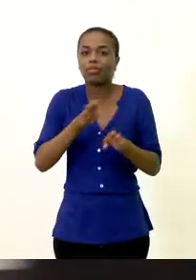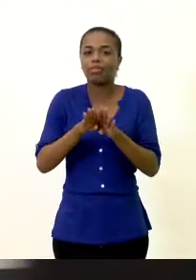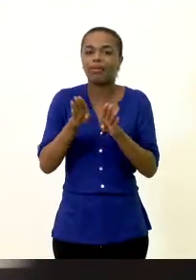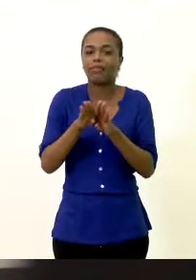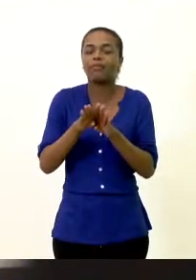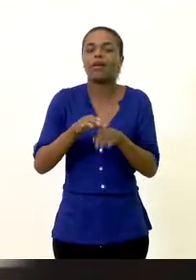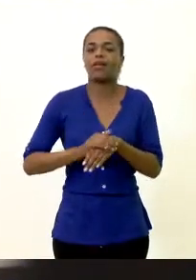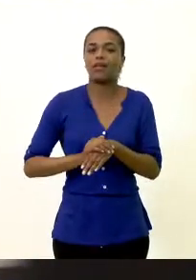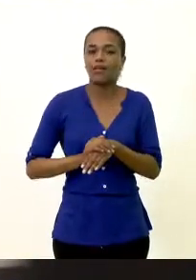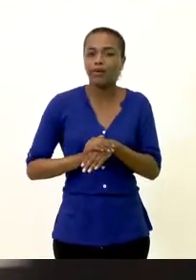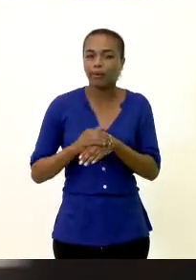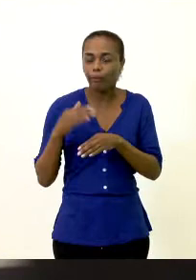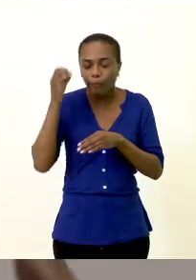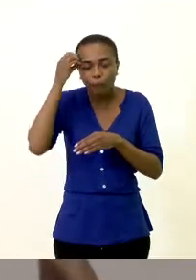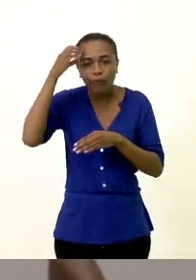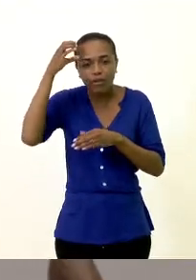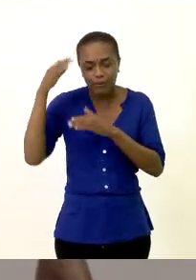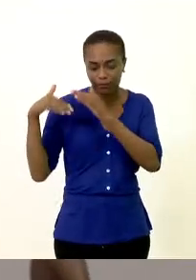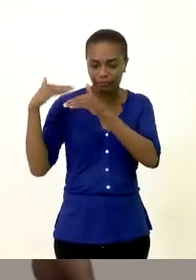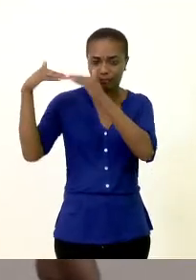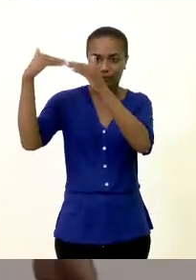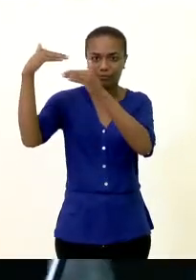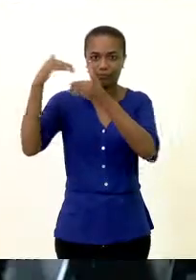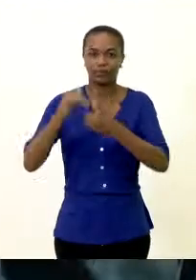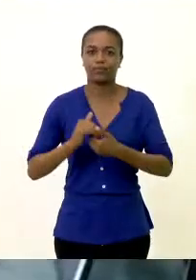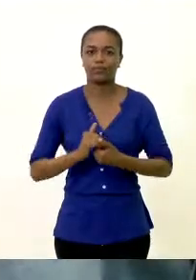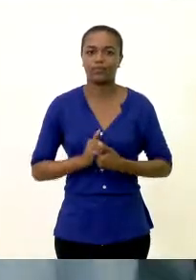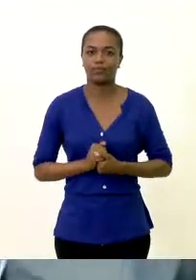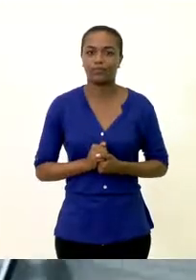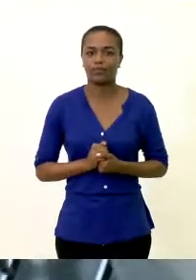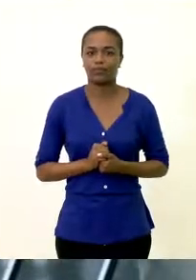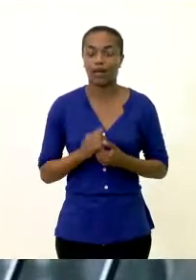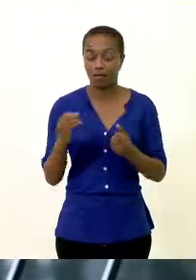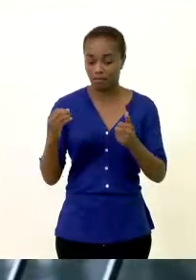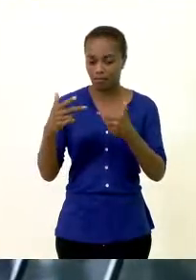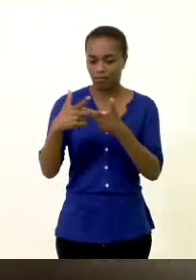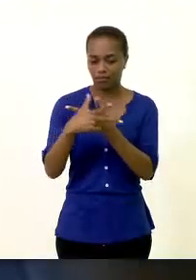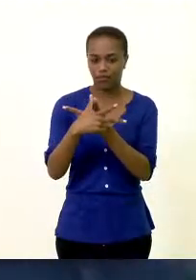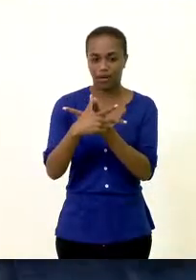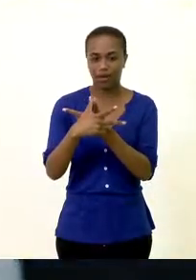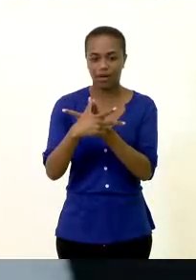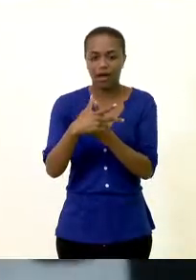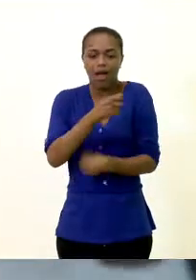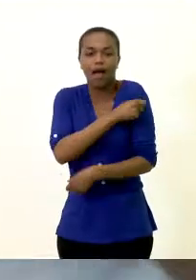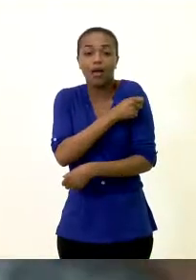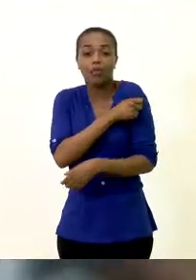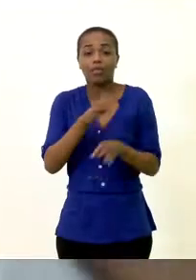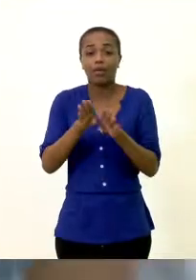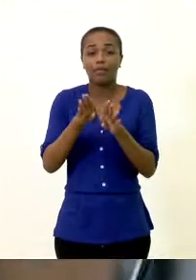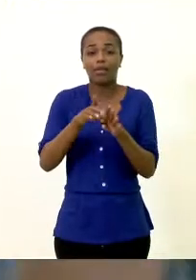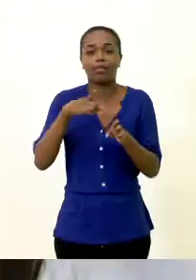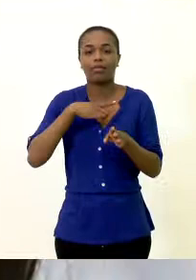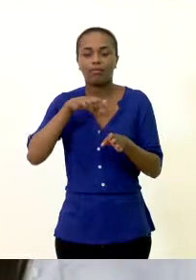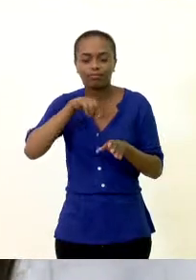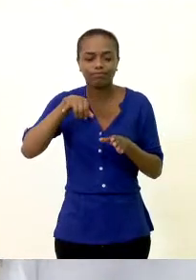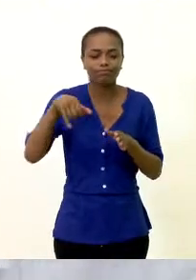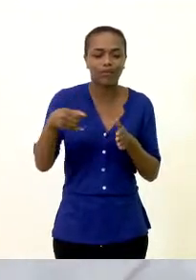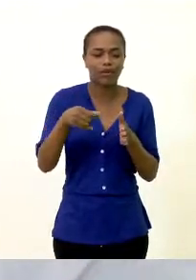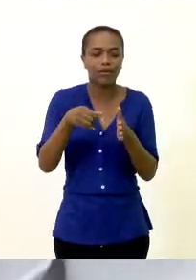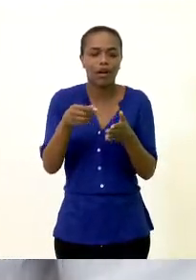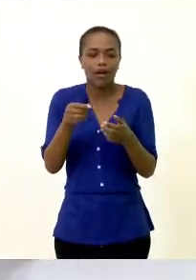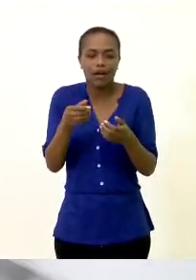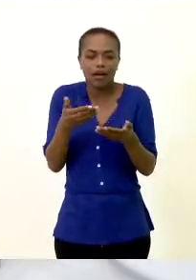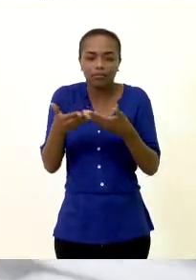estudantes coloquem seus conhecimentos em prática. Na UFV, os graduandos também têm oportunidades de